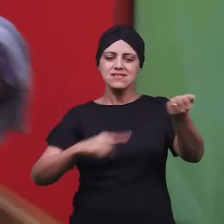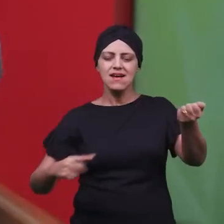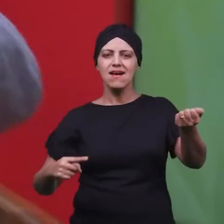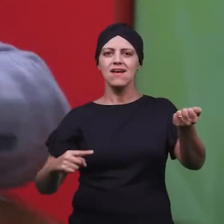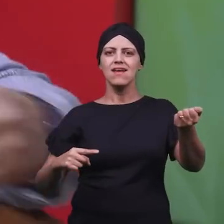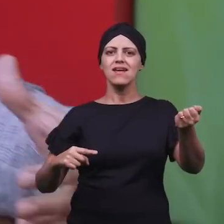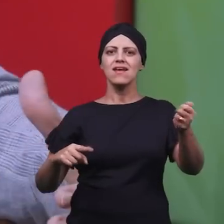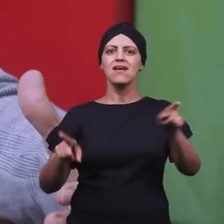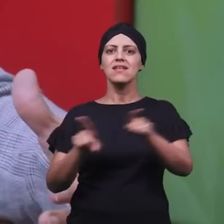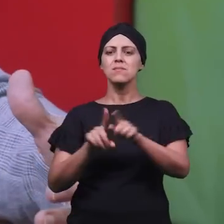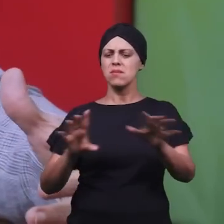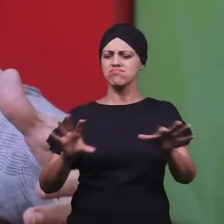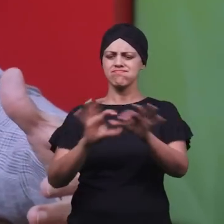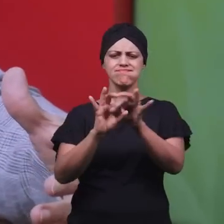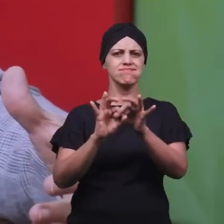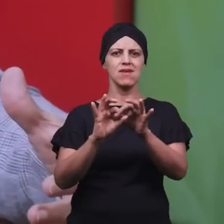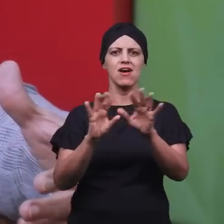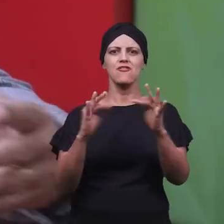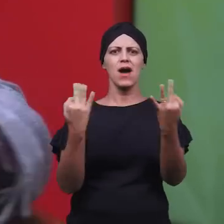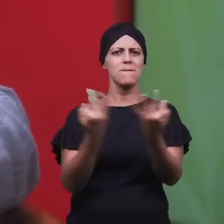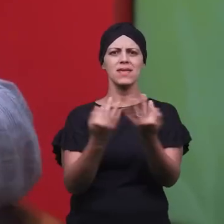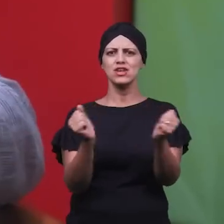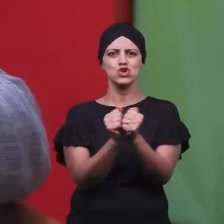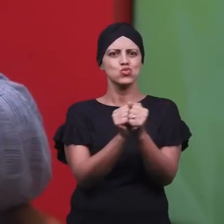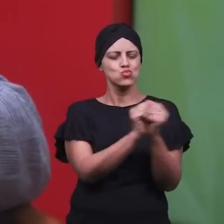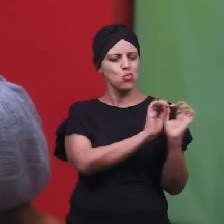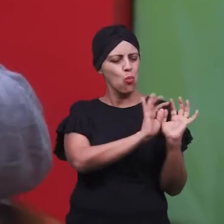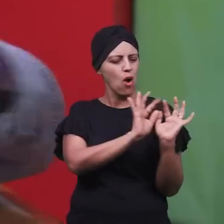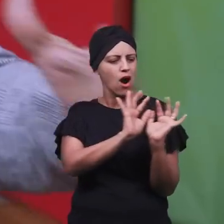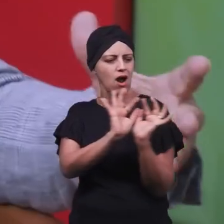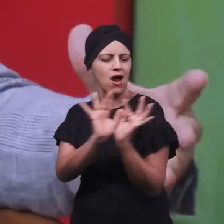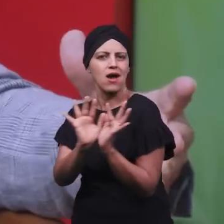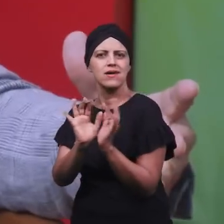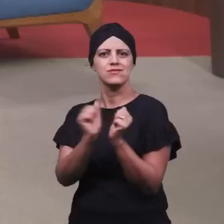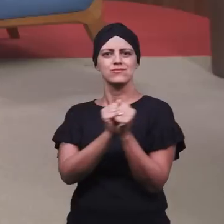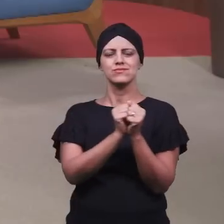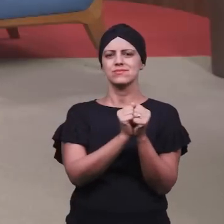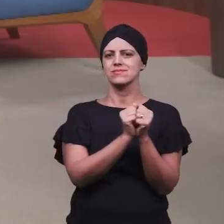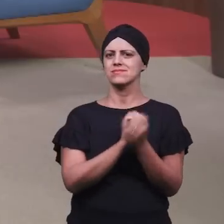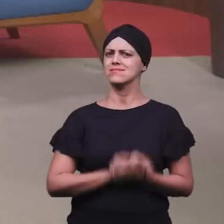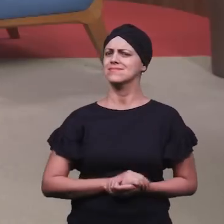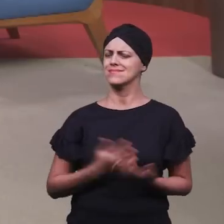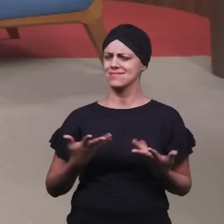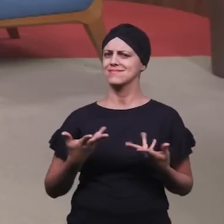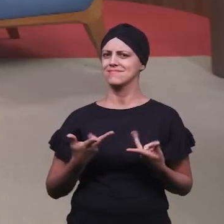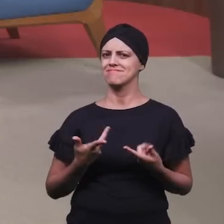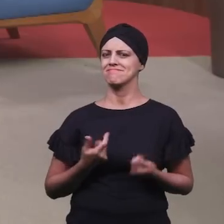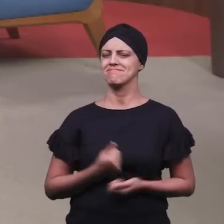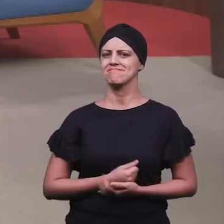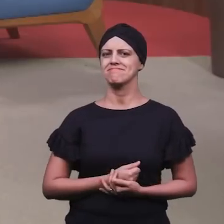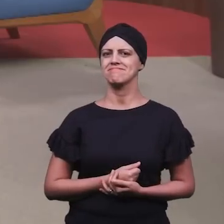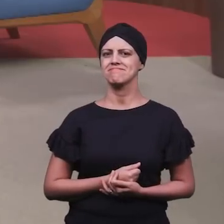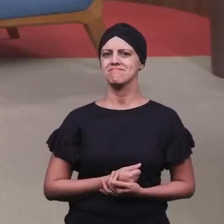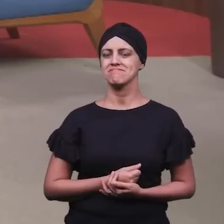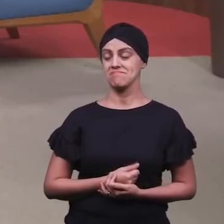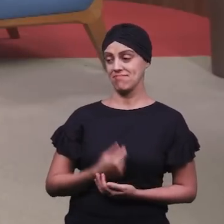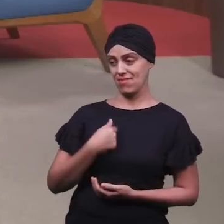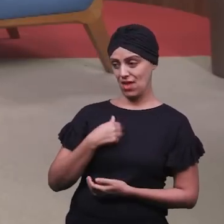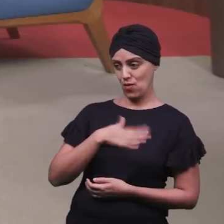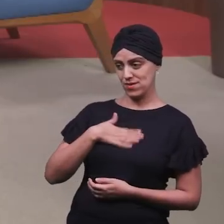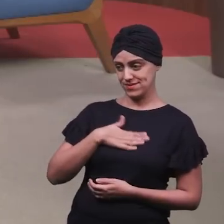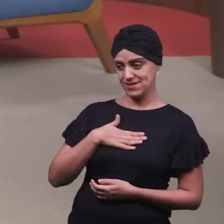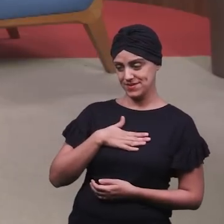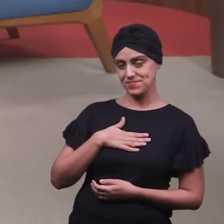na comunhão da família. Então, é glorioso, né? O que é esse aspecto profético. Exato.